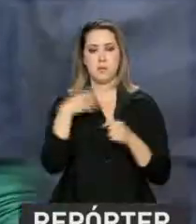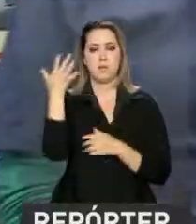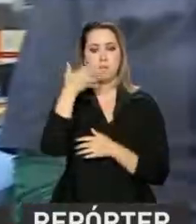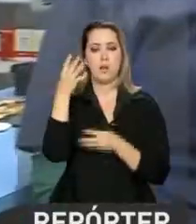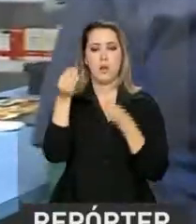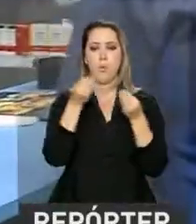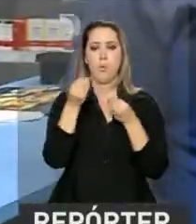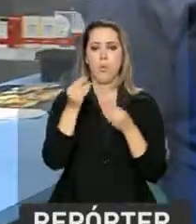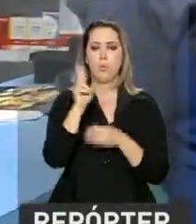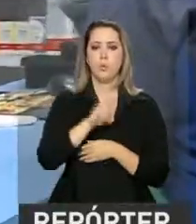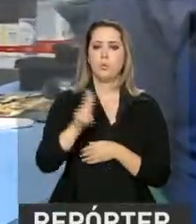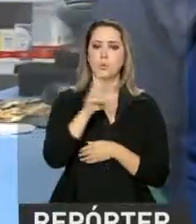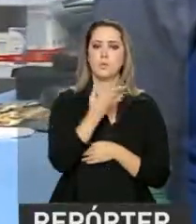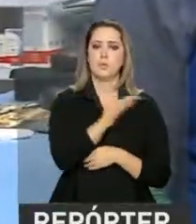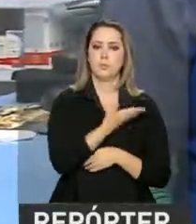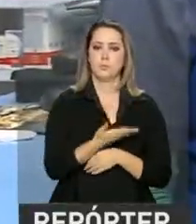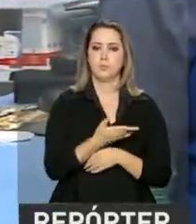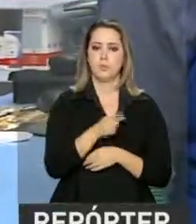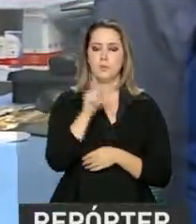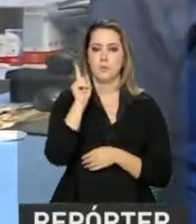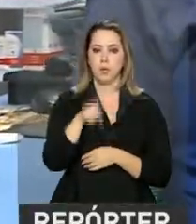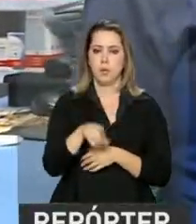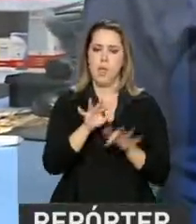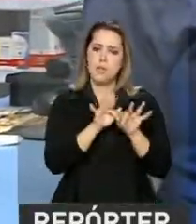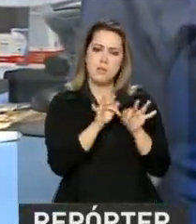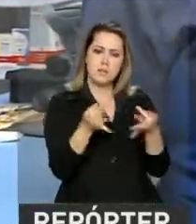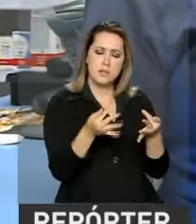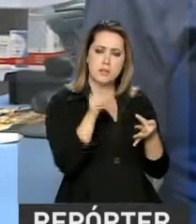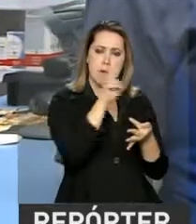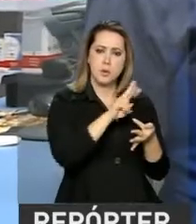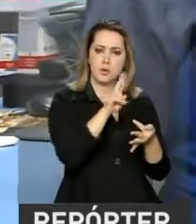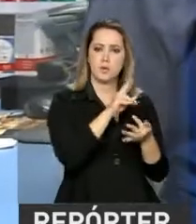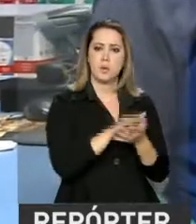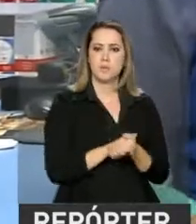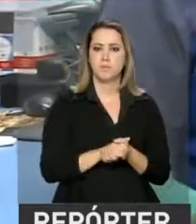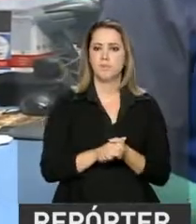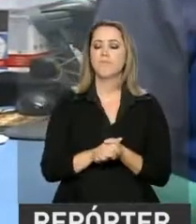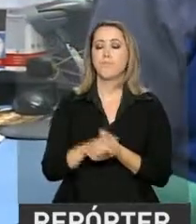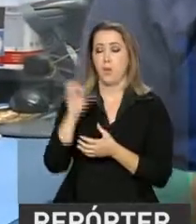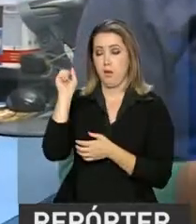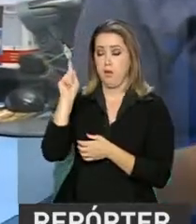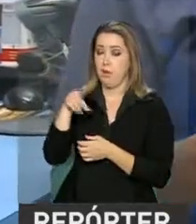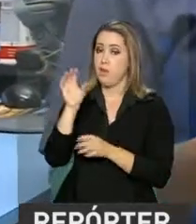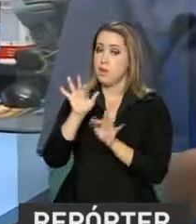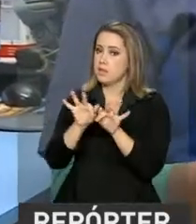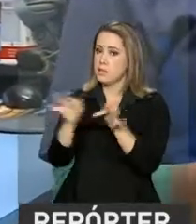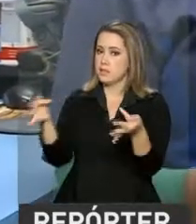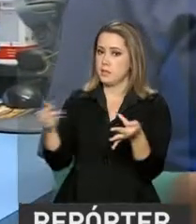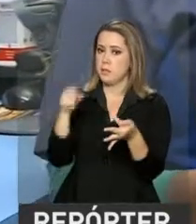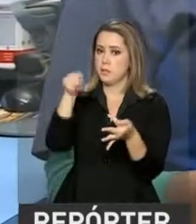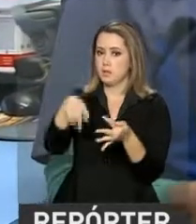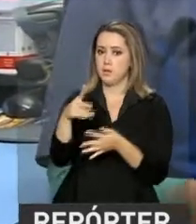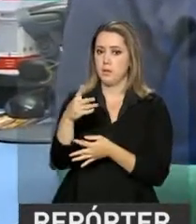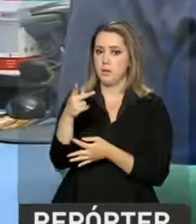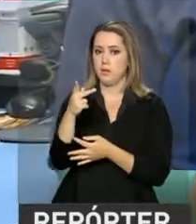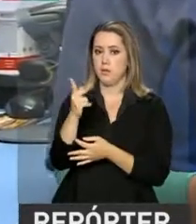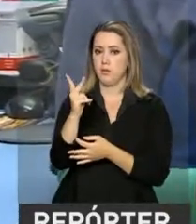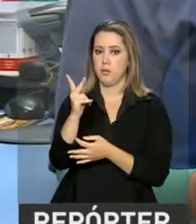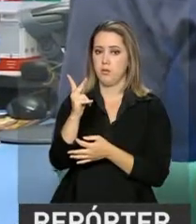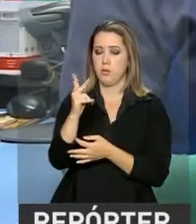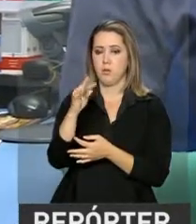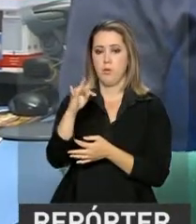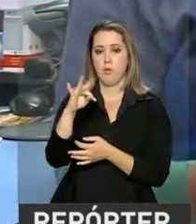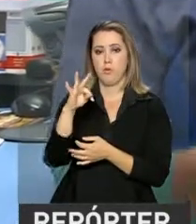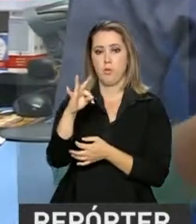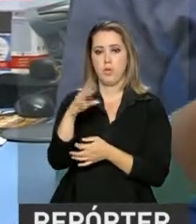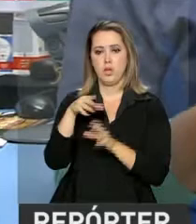pra gente como funciona é simples de usar vânia é muito simples e ver o que isso aqui dentro eu só no caso